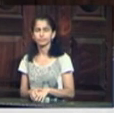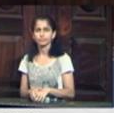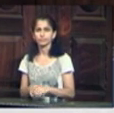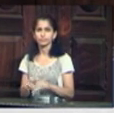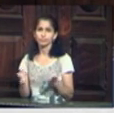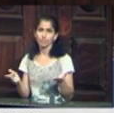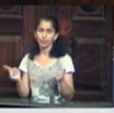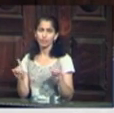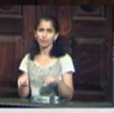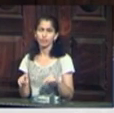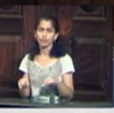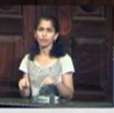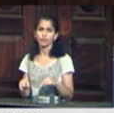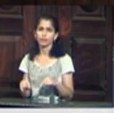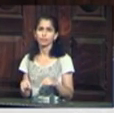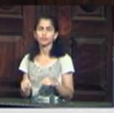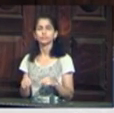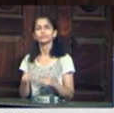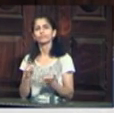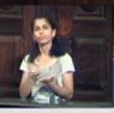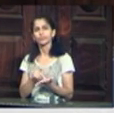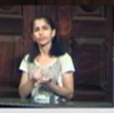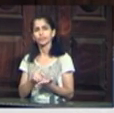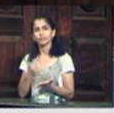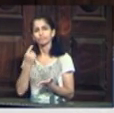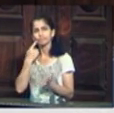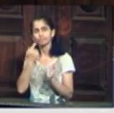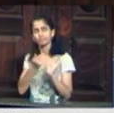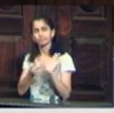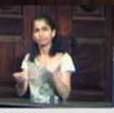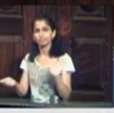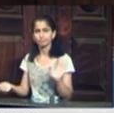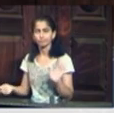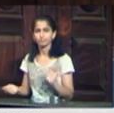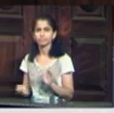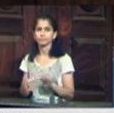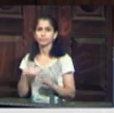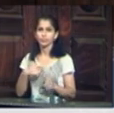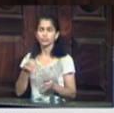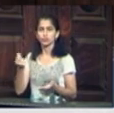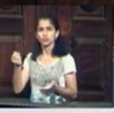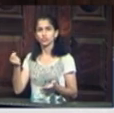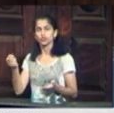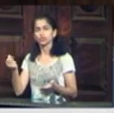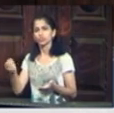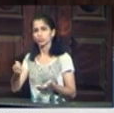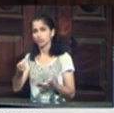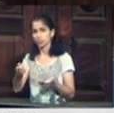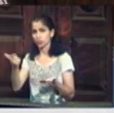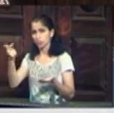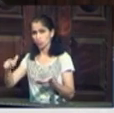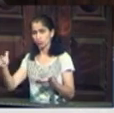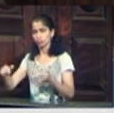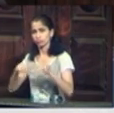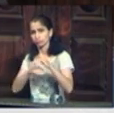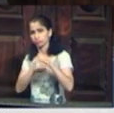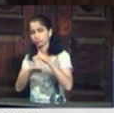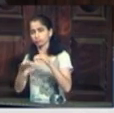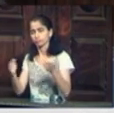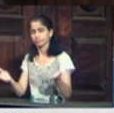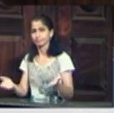esta é uma realidade. Os demais fundos é uma